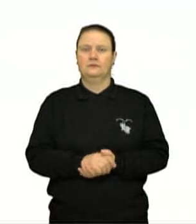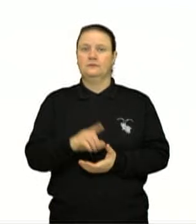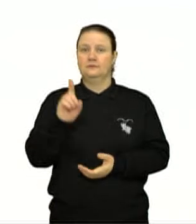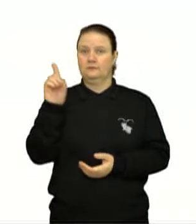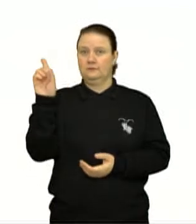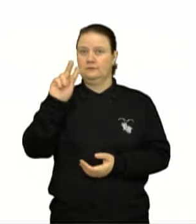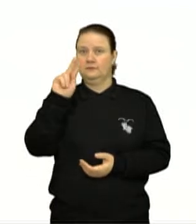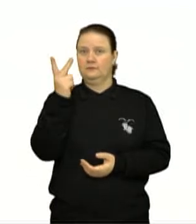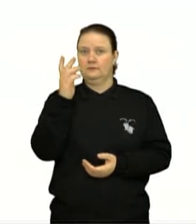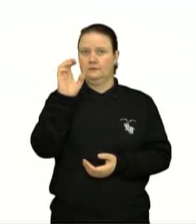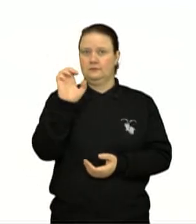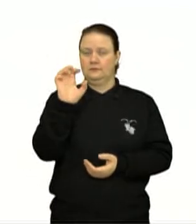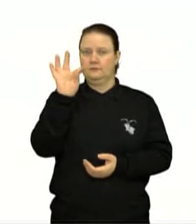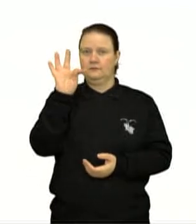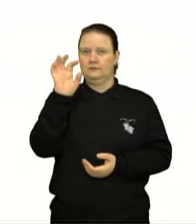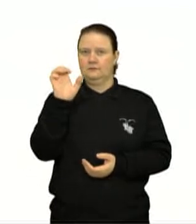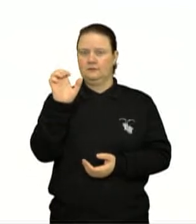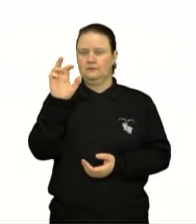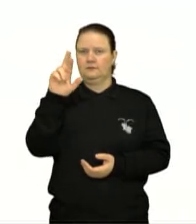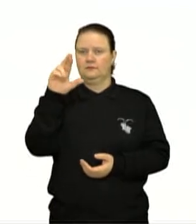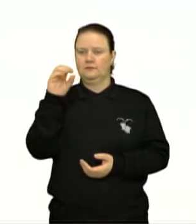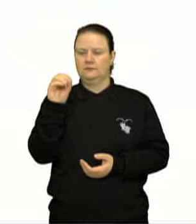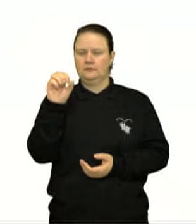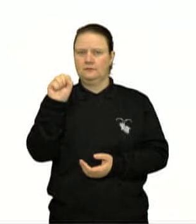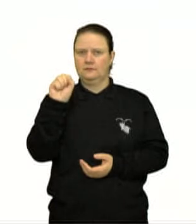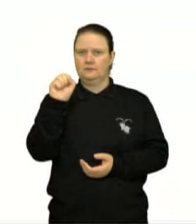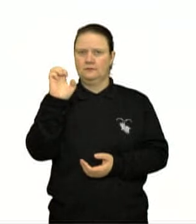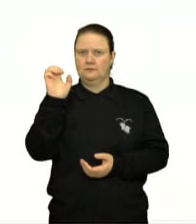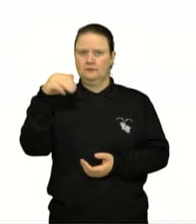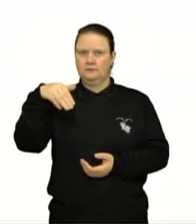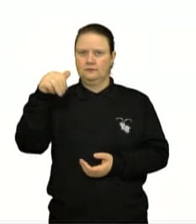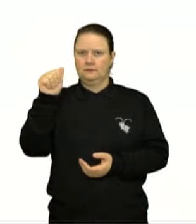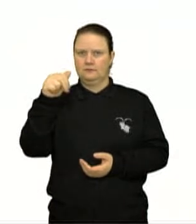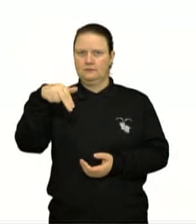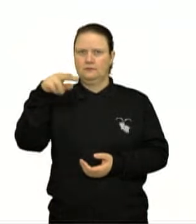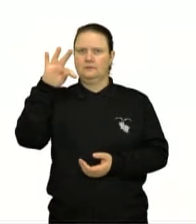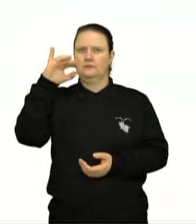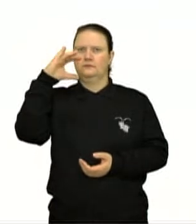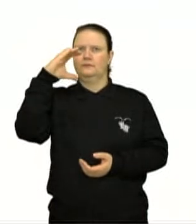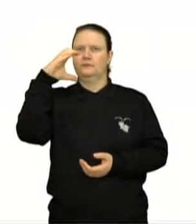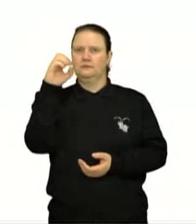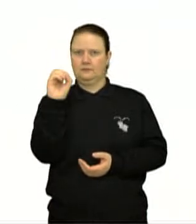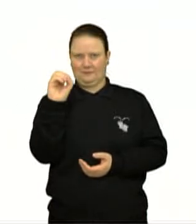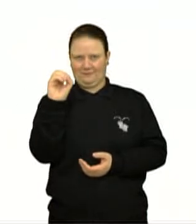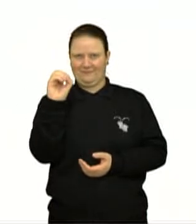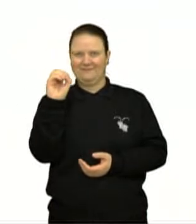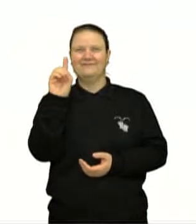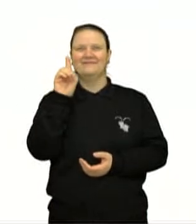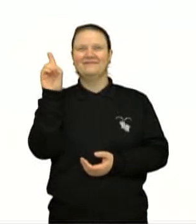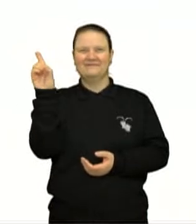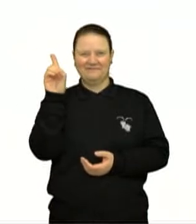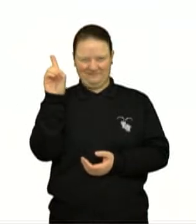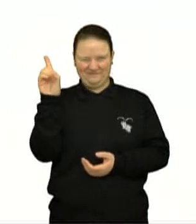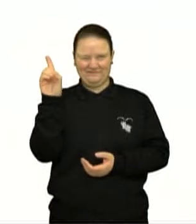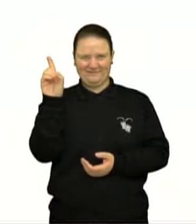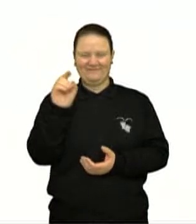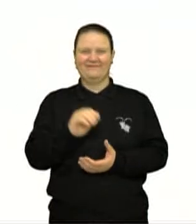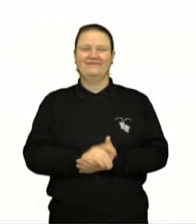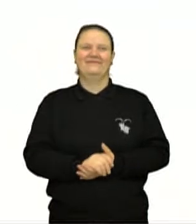heterosemánticos y también conocidos como falsos amigos o falsos cognatos,